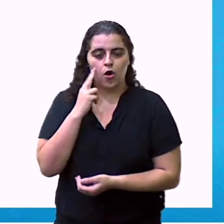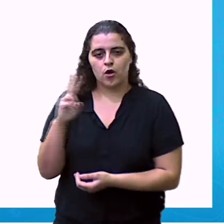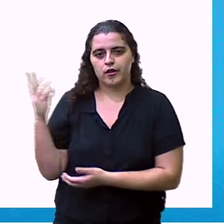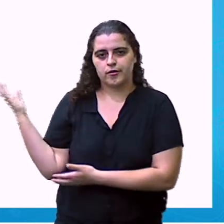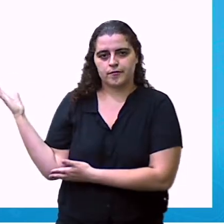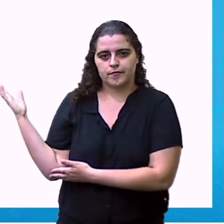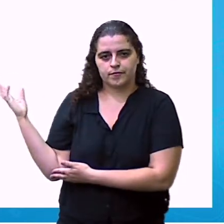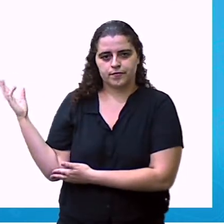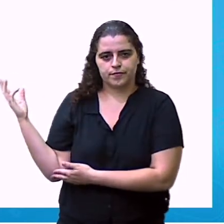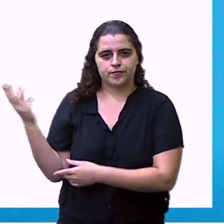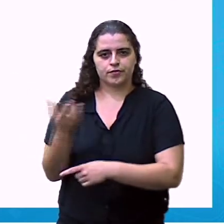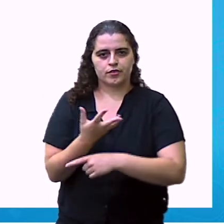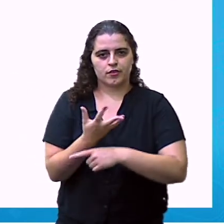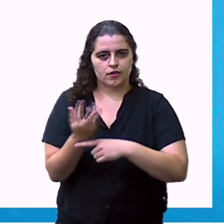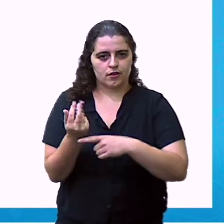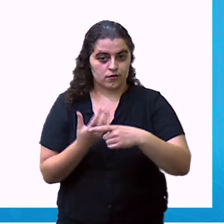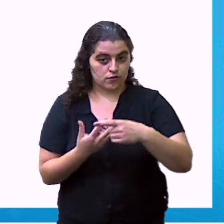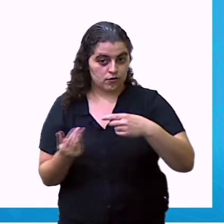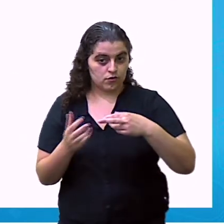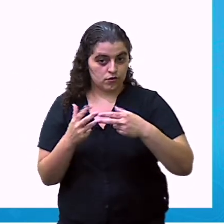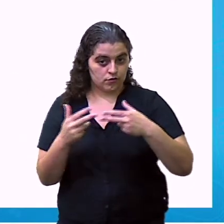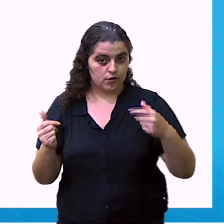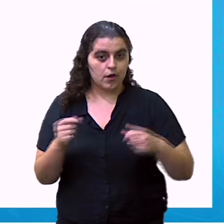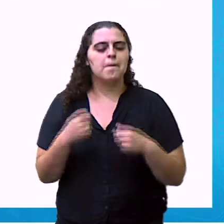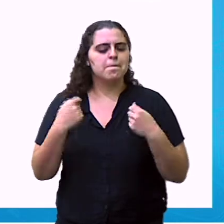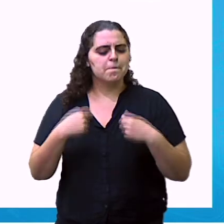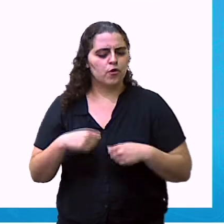Bom, as frações, elas podem ser